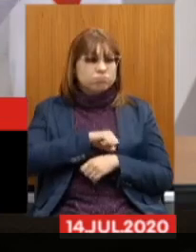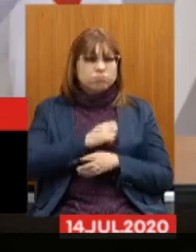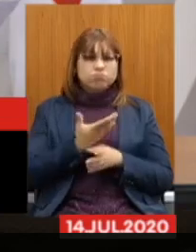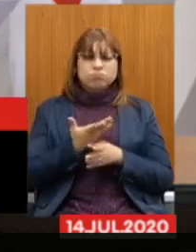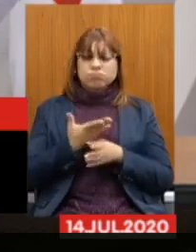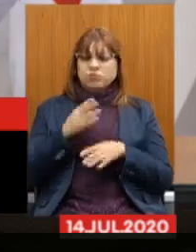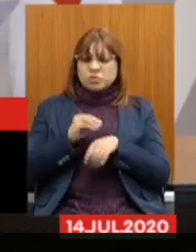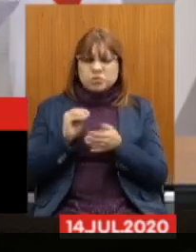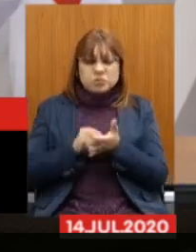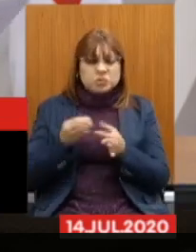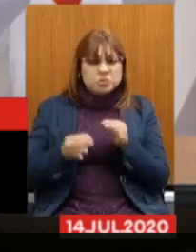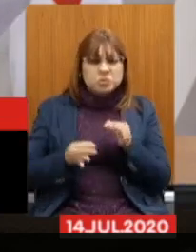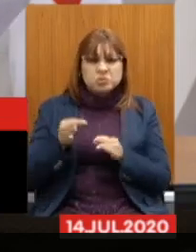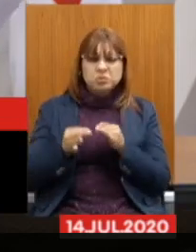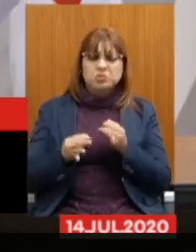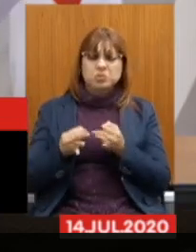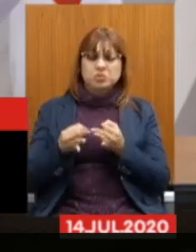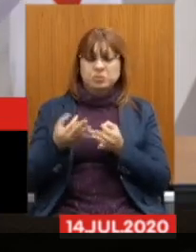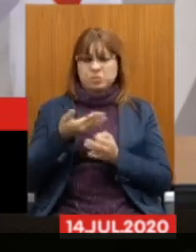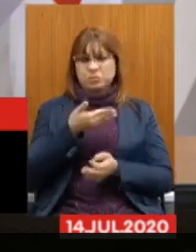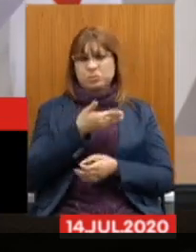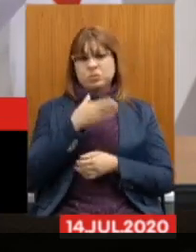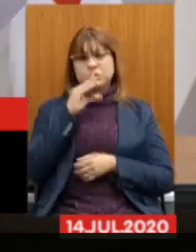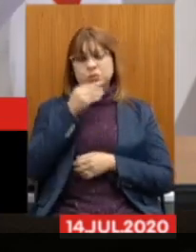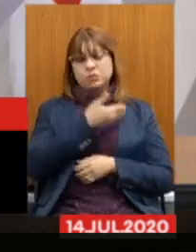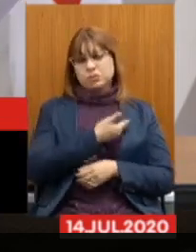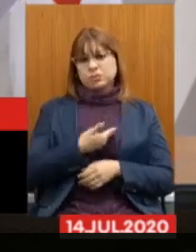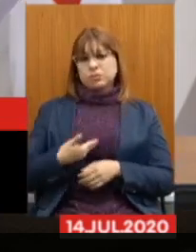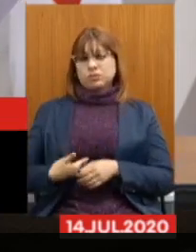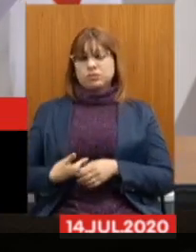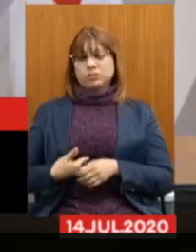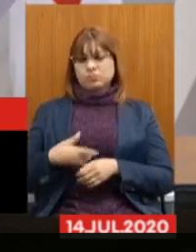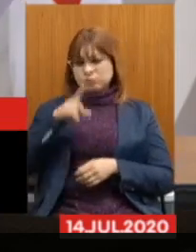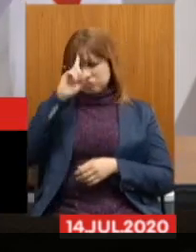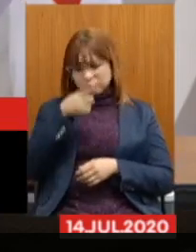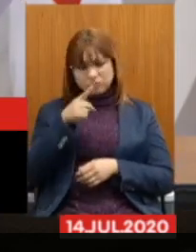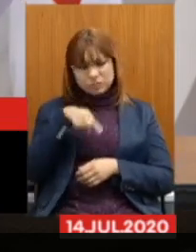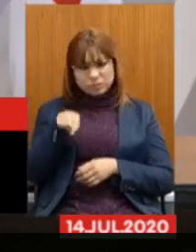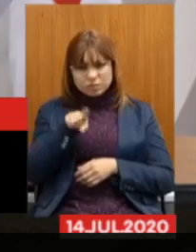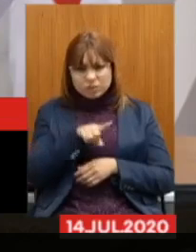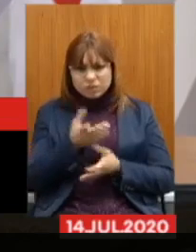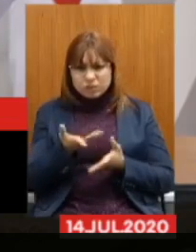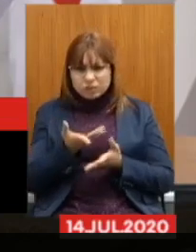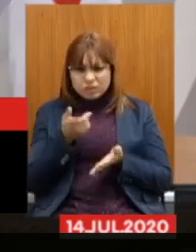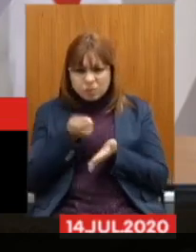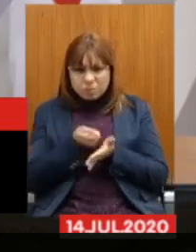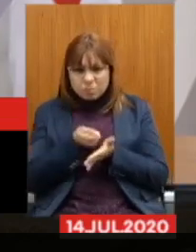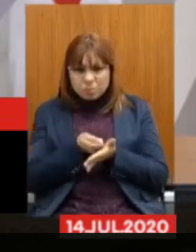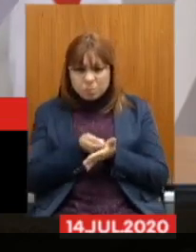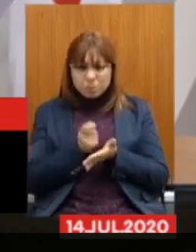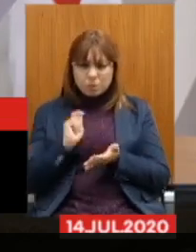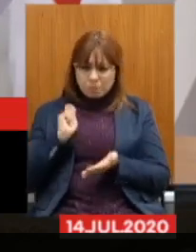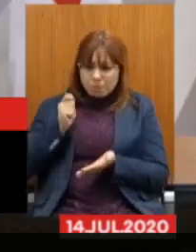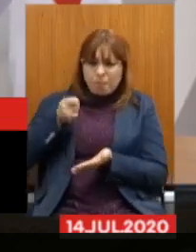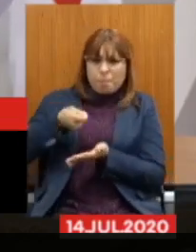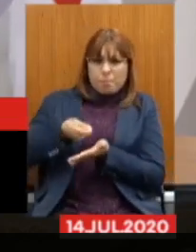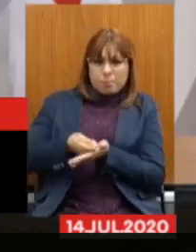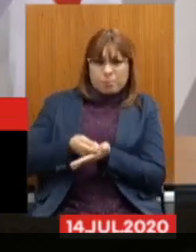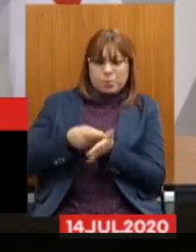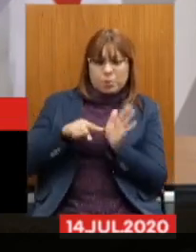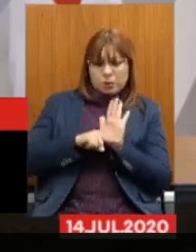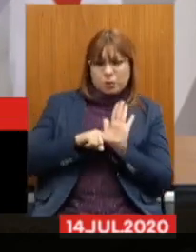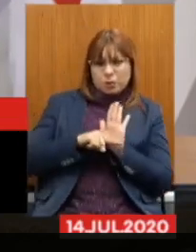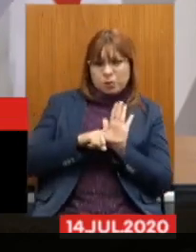servidores públicos e que determina a esses pagar a conta do desequilíbrio da Previdência provocado pelo